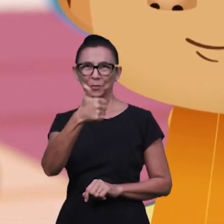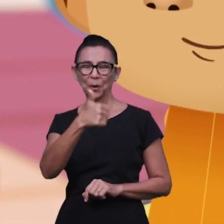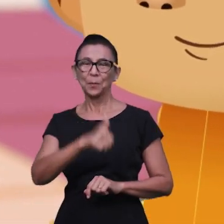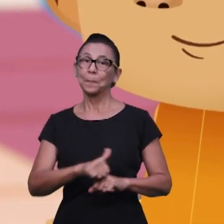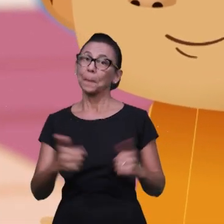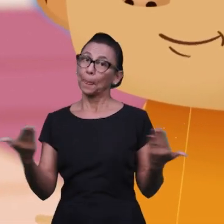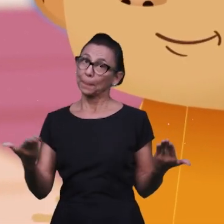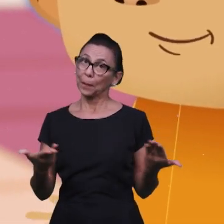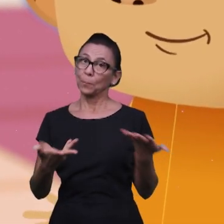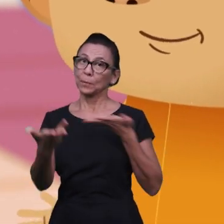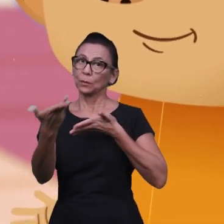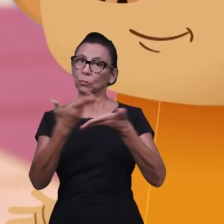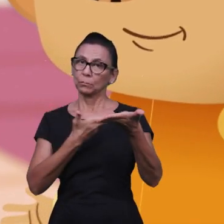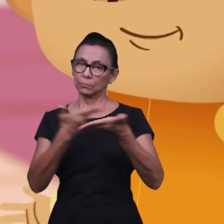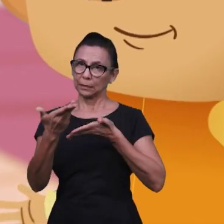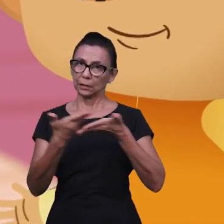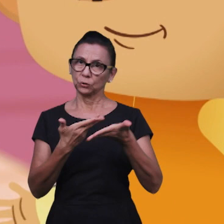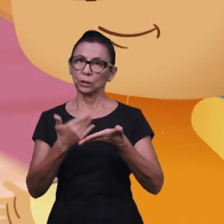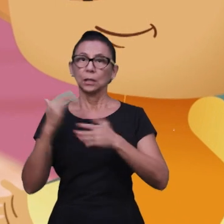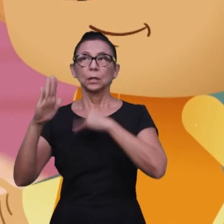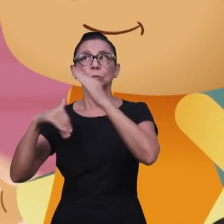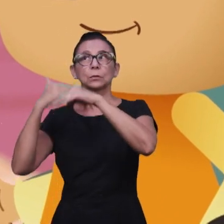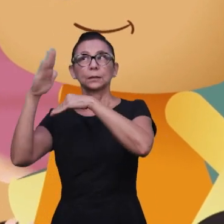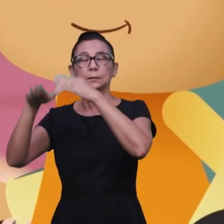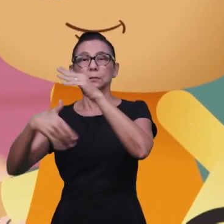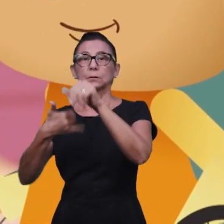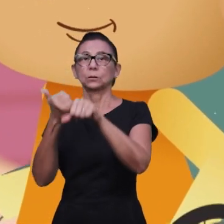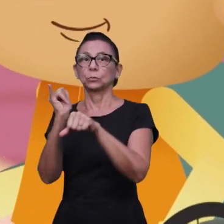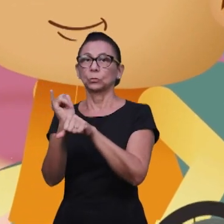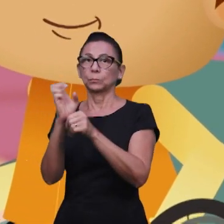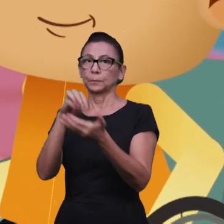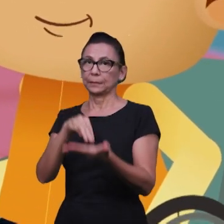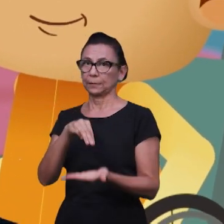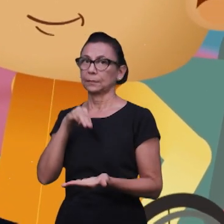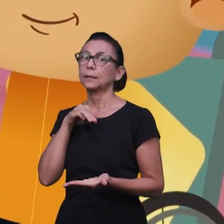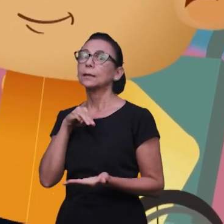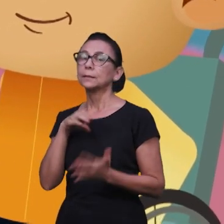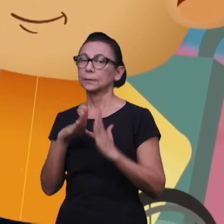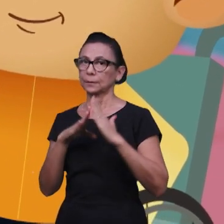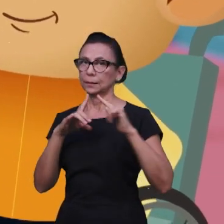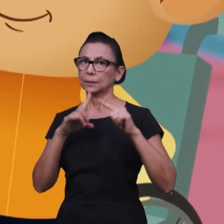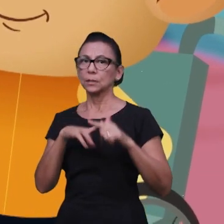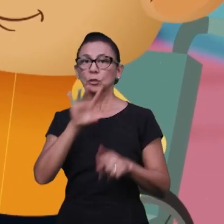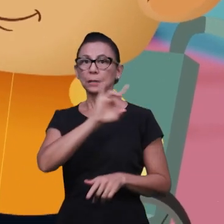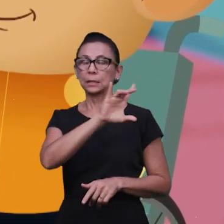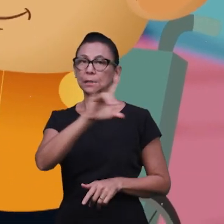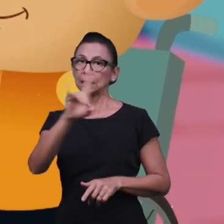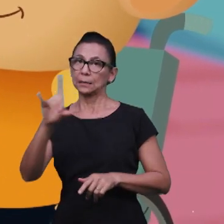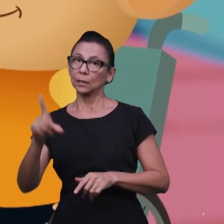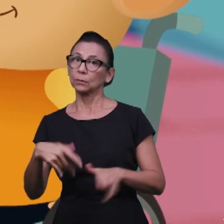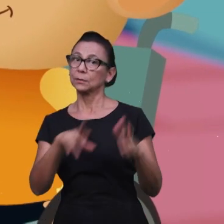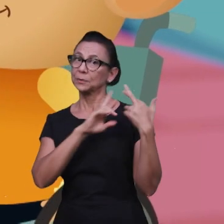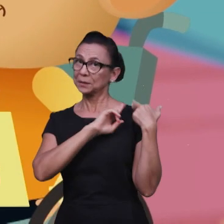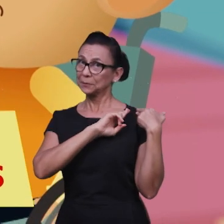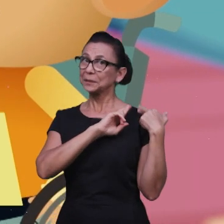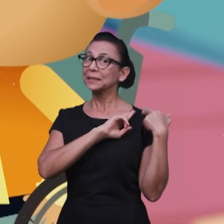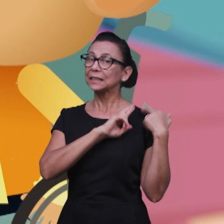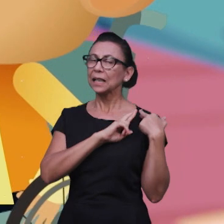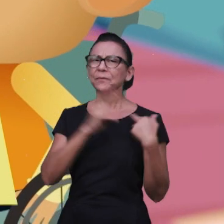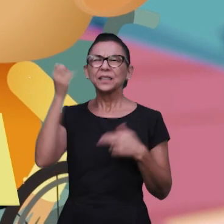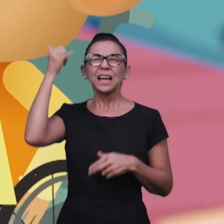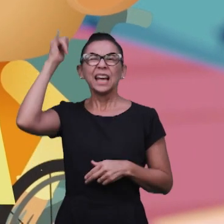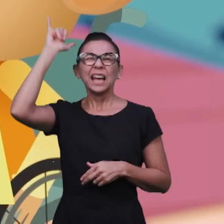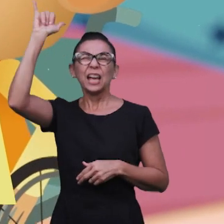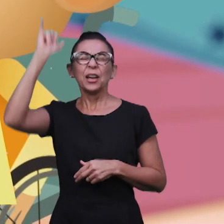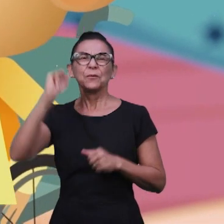para contribuir com o crescimento e a expansão do canal da Igreja Cristã Maranata, faça cada um a sua parte. Evite criar